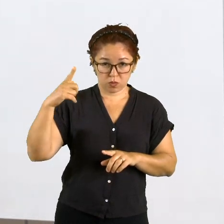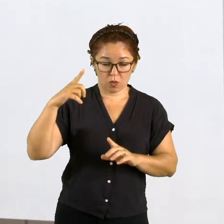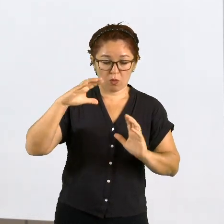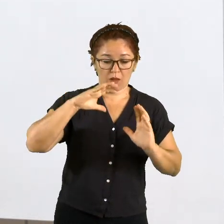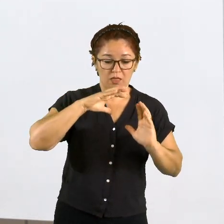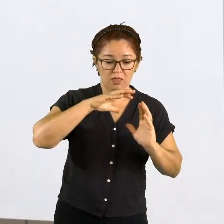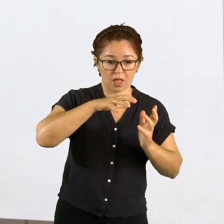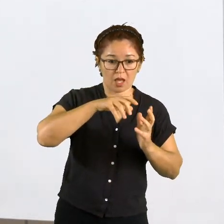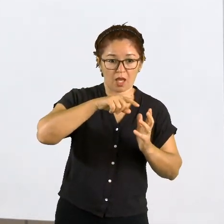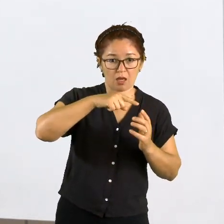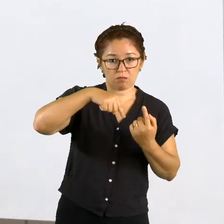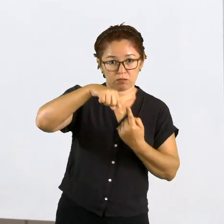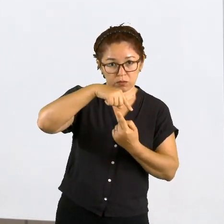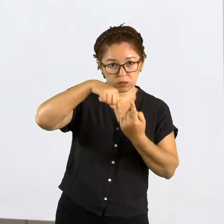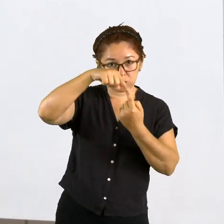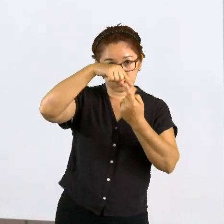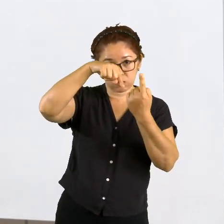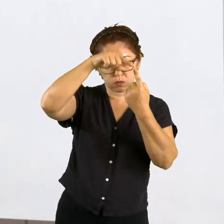volta, né,